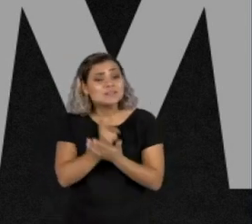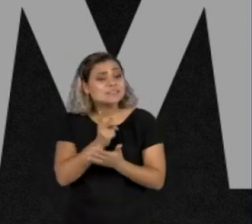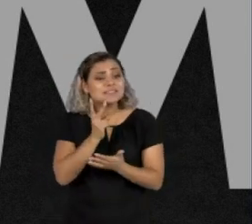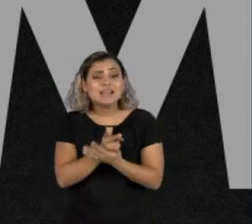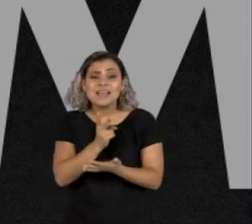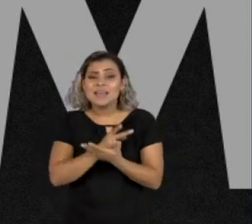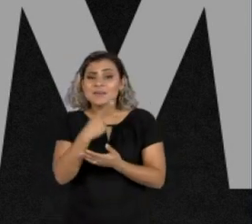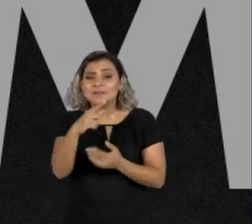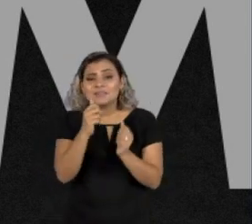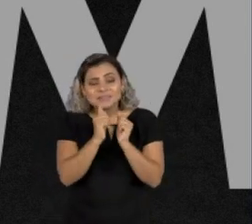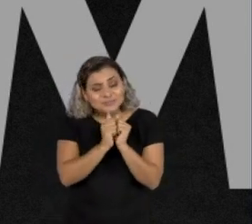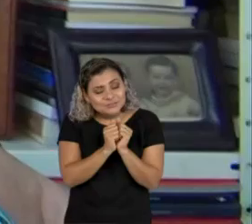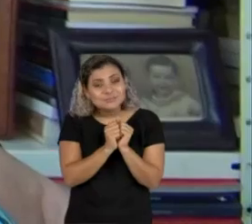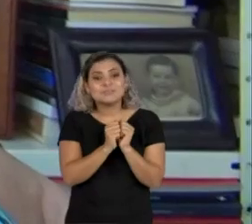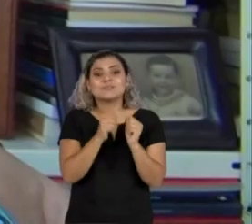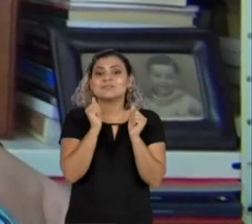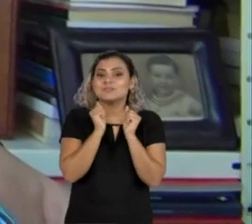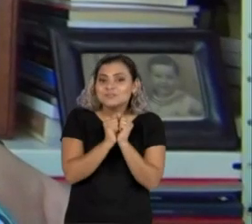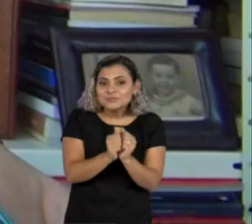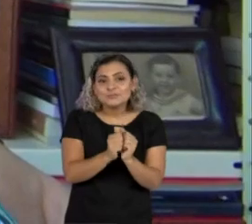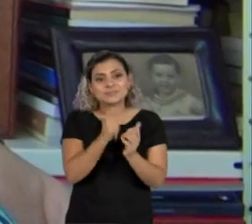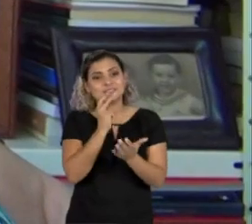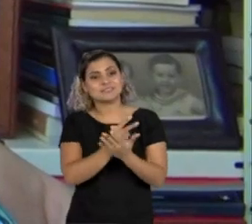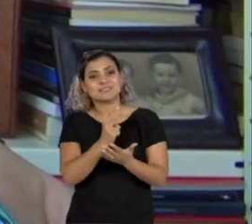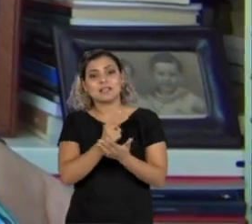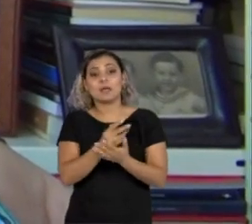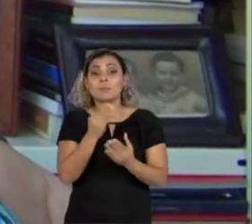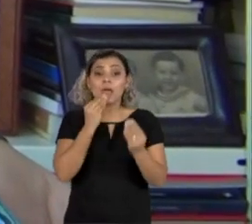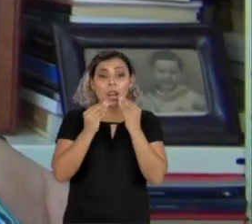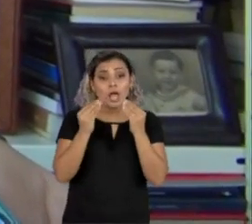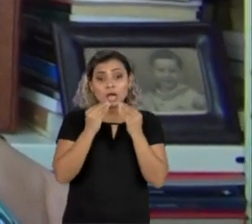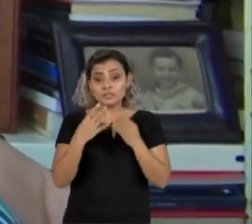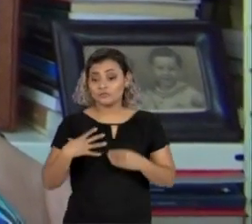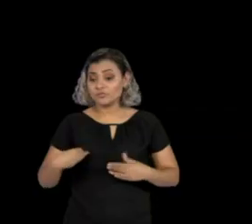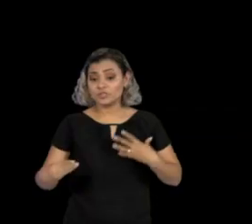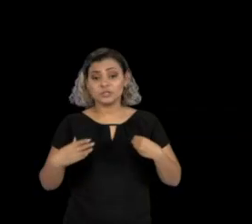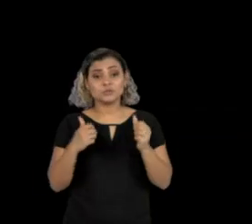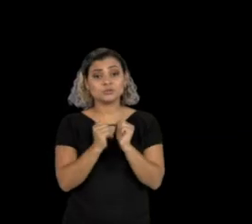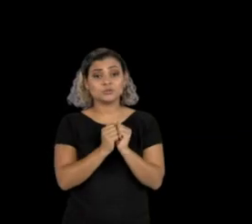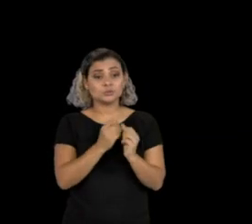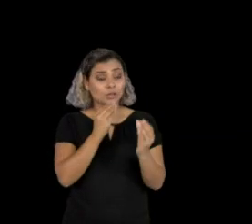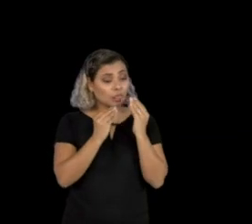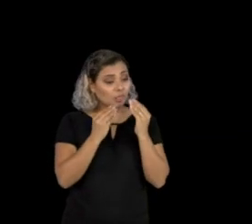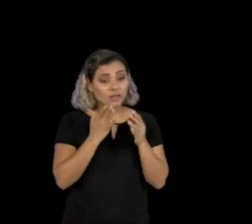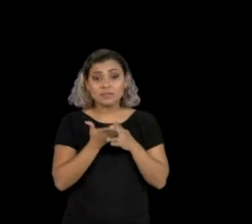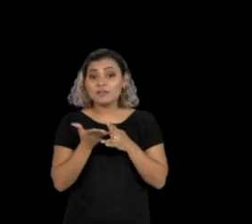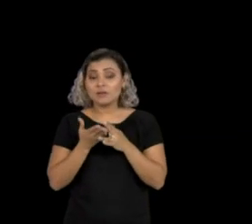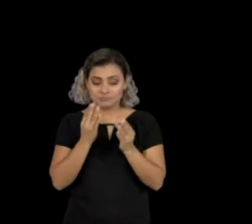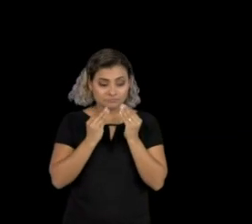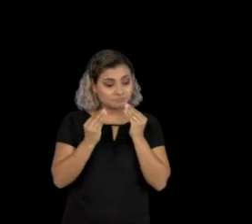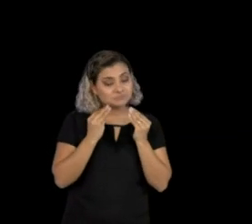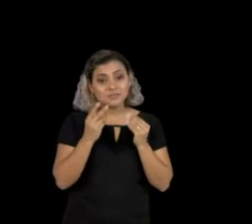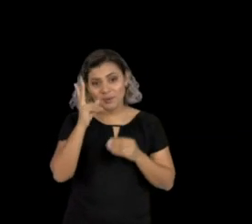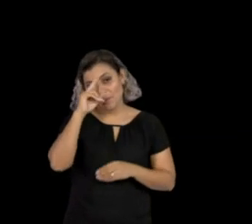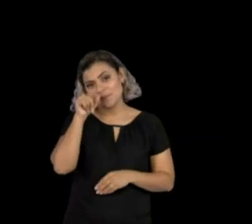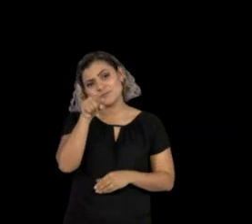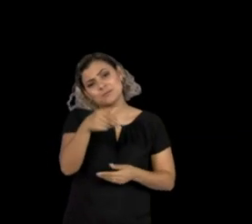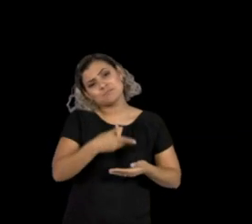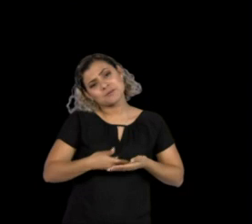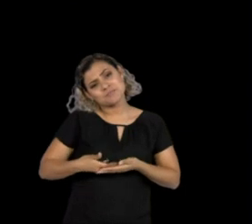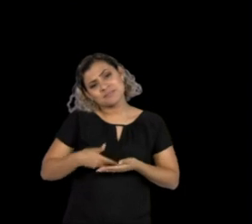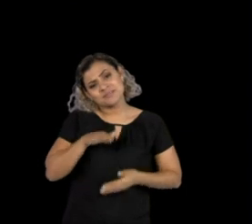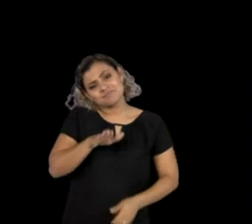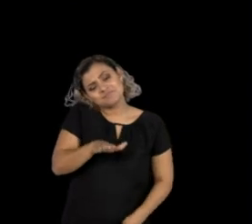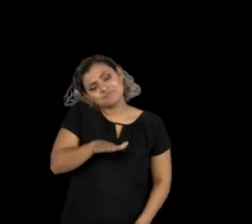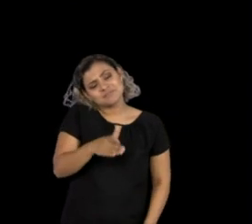filhos iam lá para tomar lanche com a gente, né, nos intervalos. Eu me lembro de você